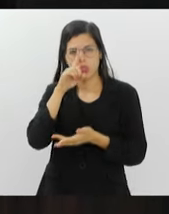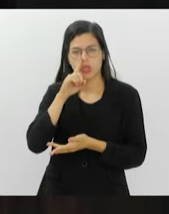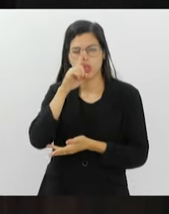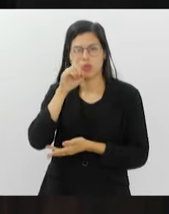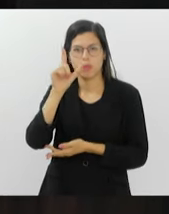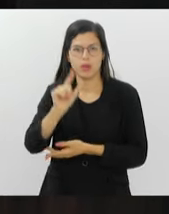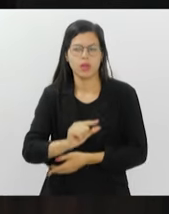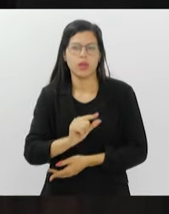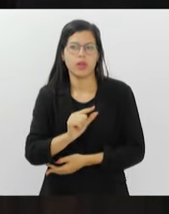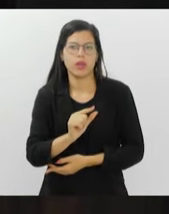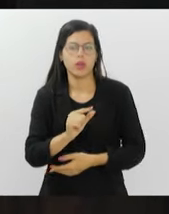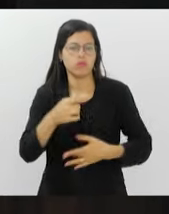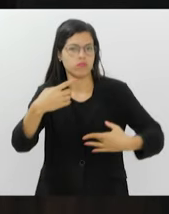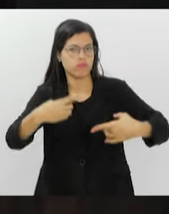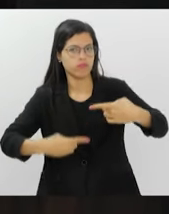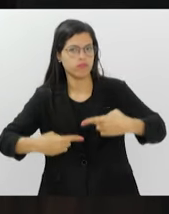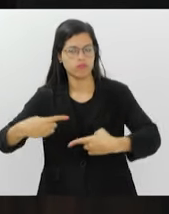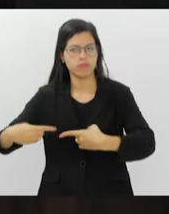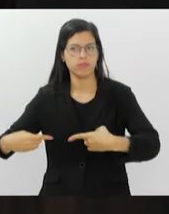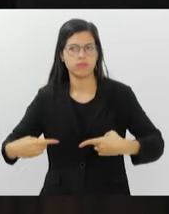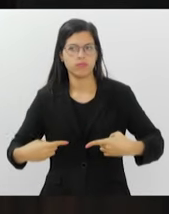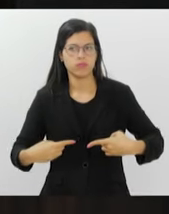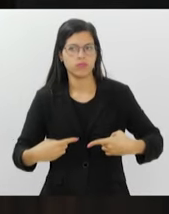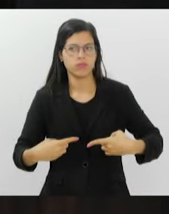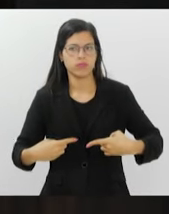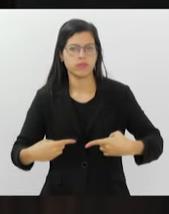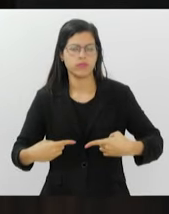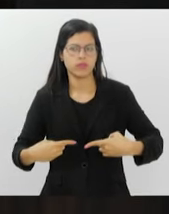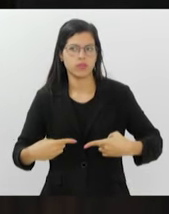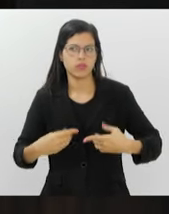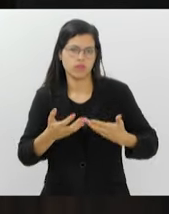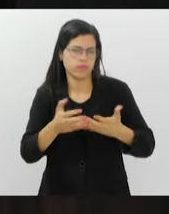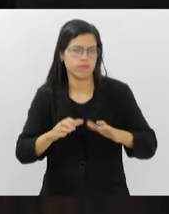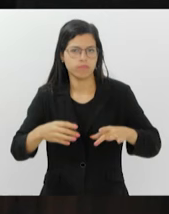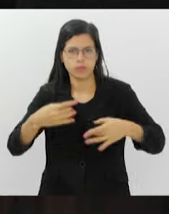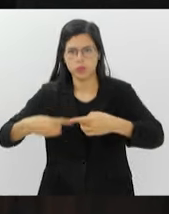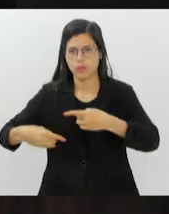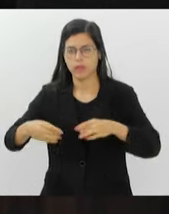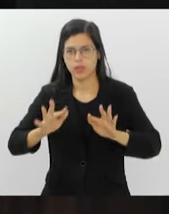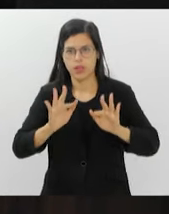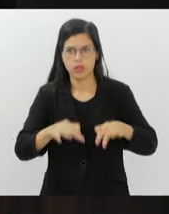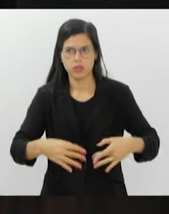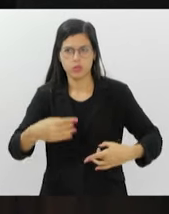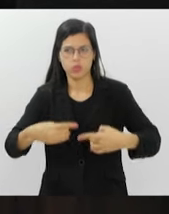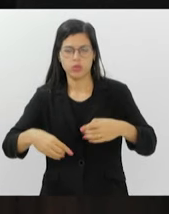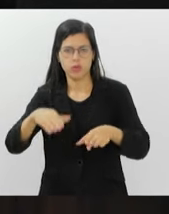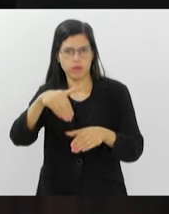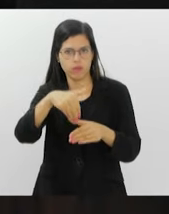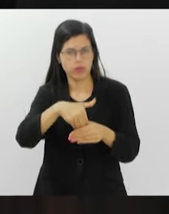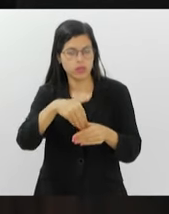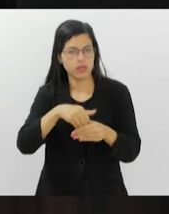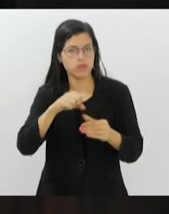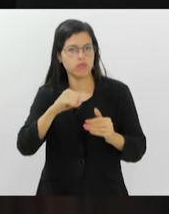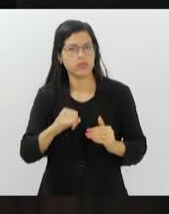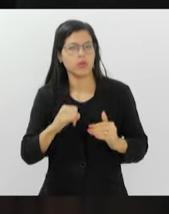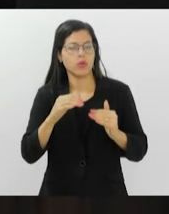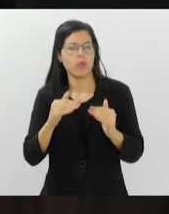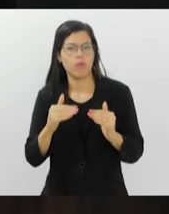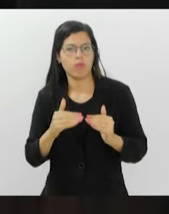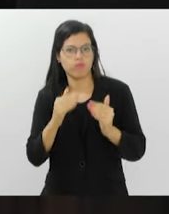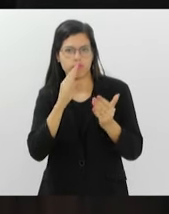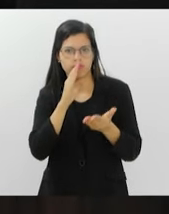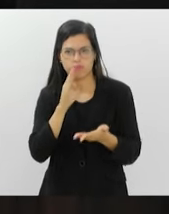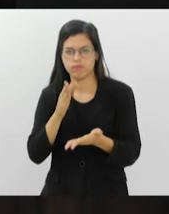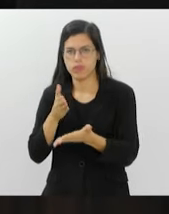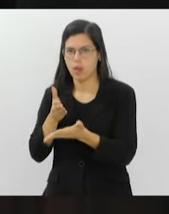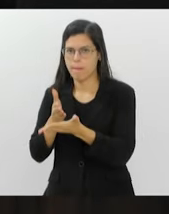menciona em discussão não havendo quem qu discutir encerada discussão em votação senhores que aó Como